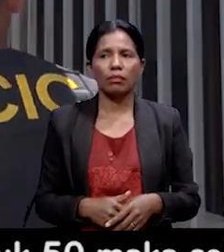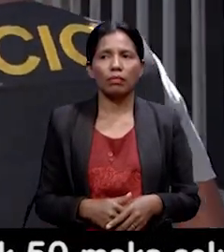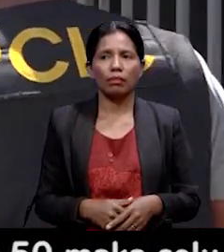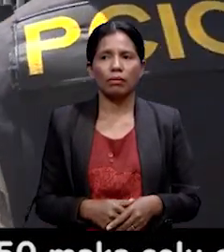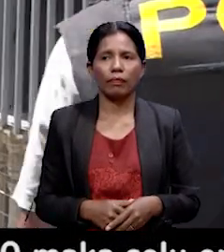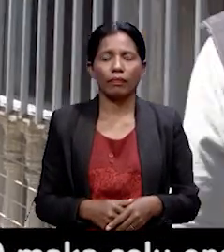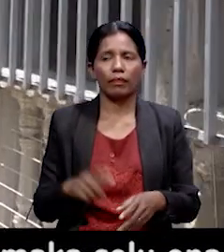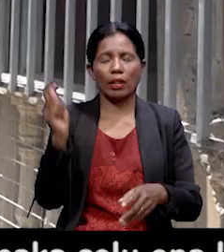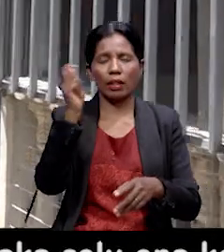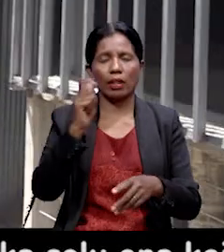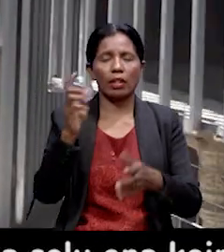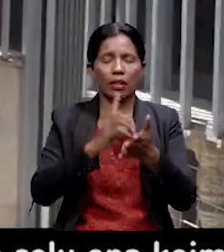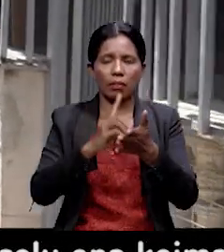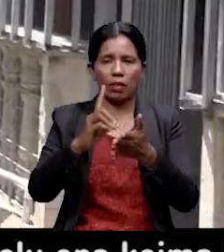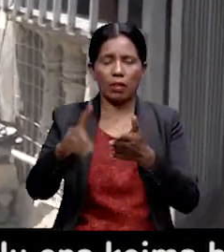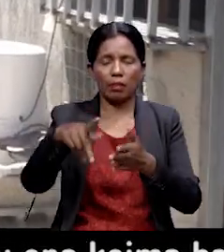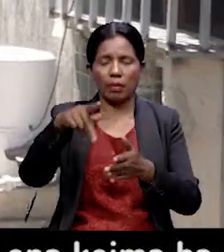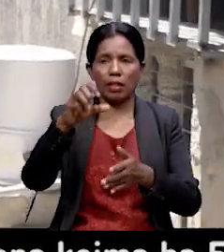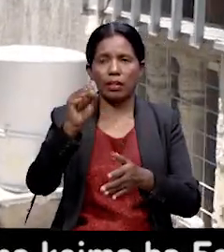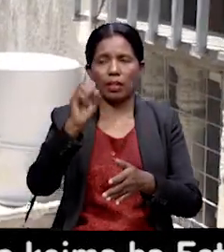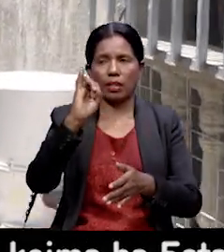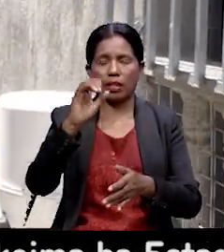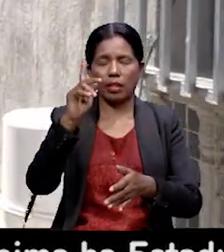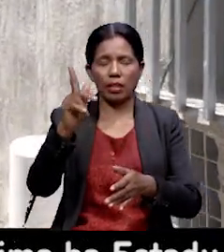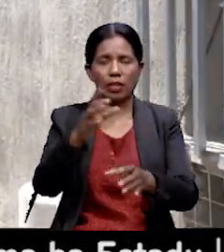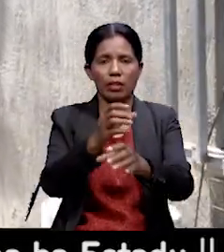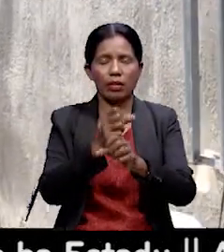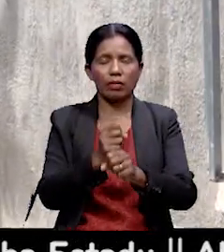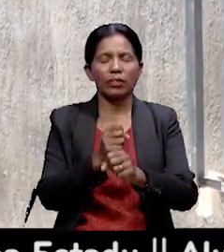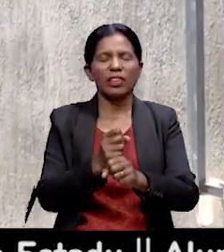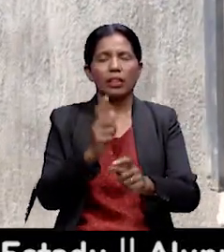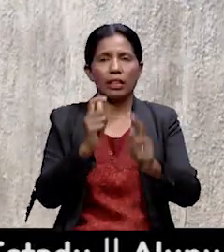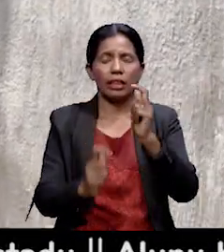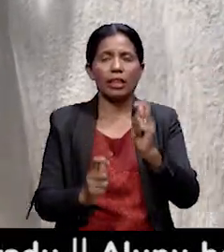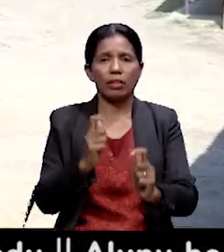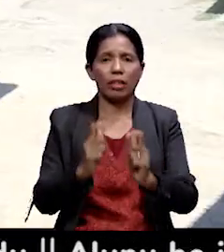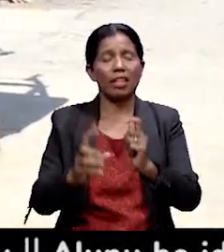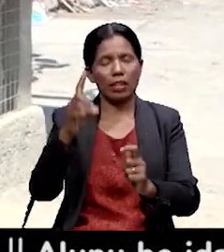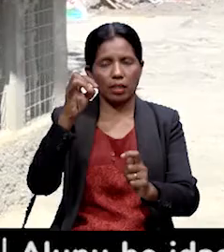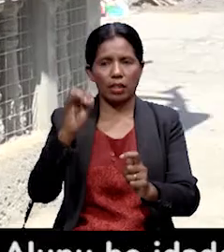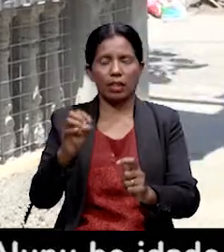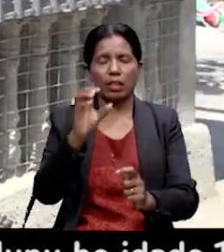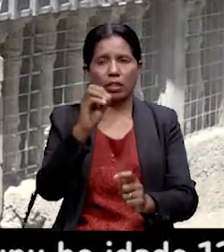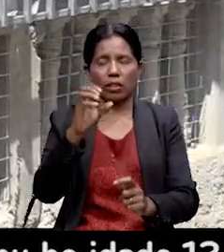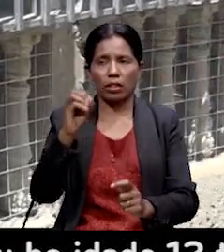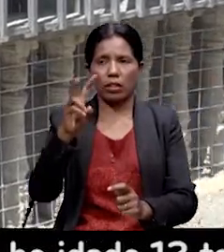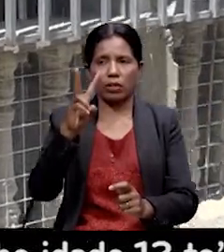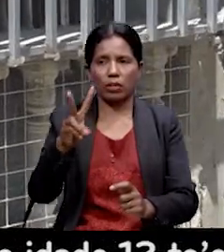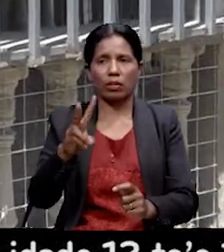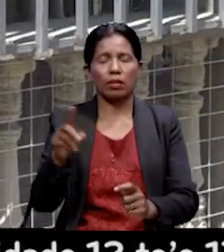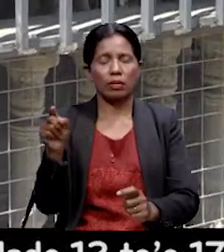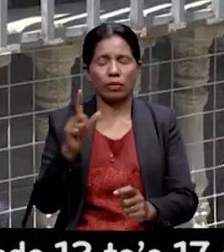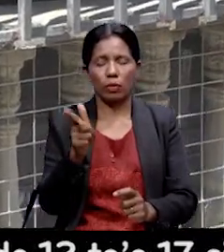E a terça semana né, Pisik executa mandado Tribunal Distrital dili, honuk ponto 0002 barra